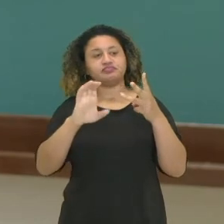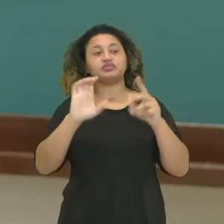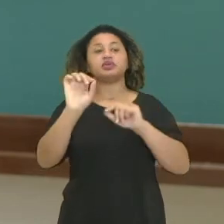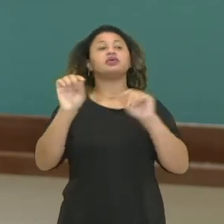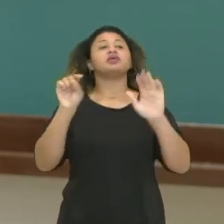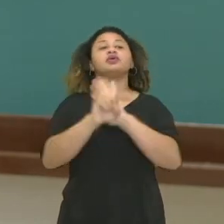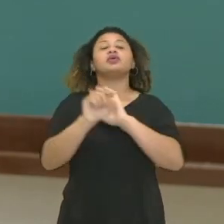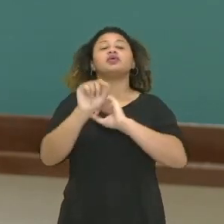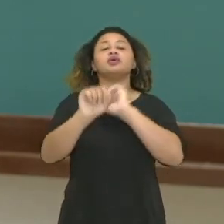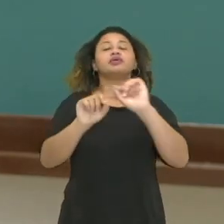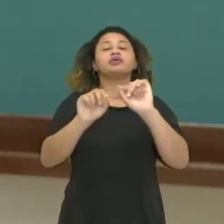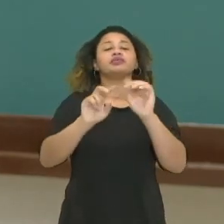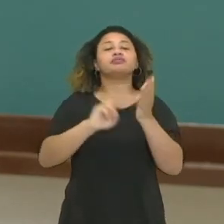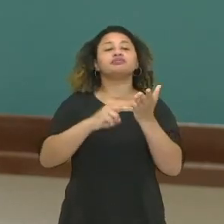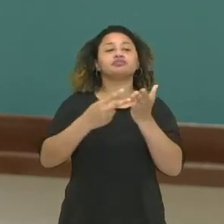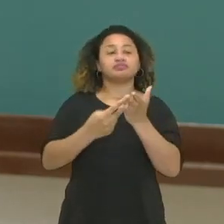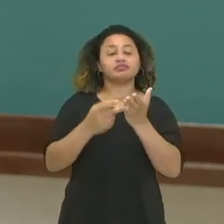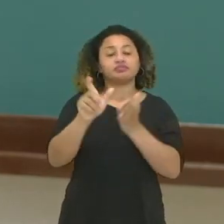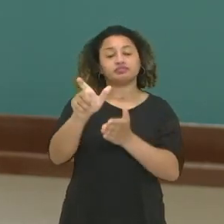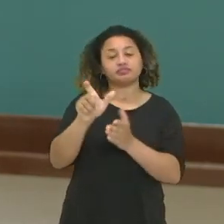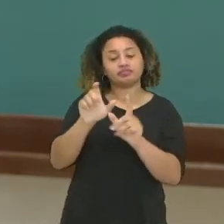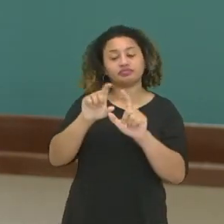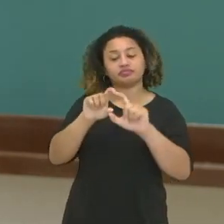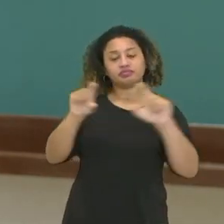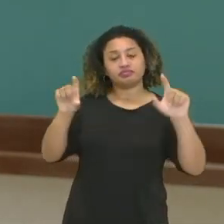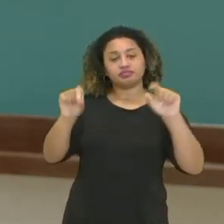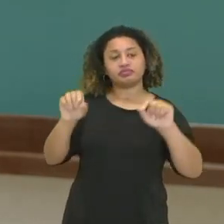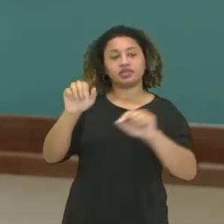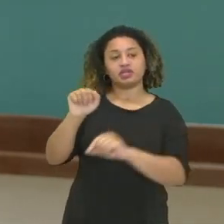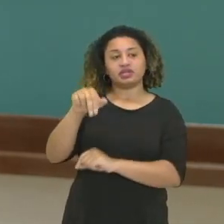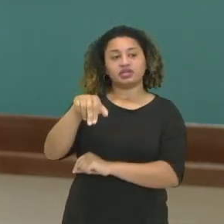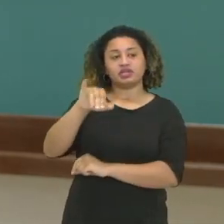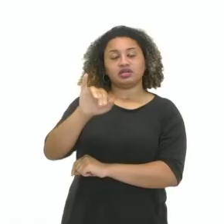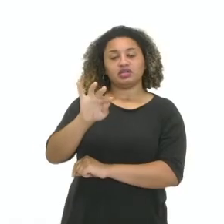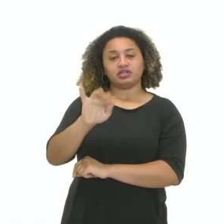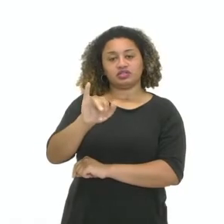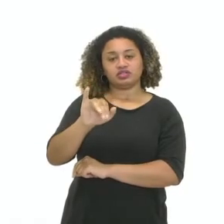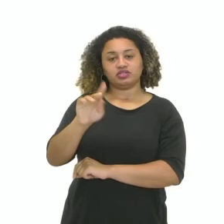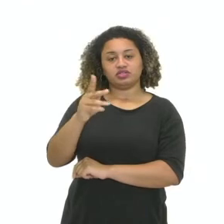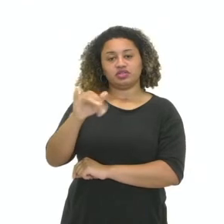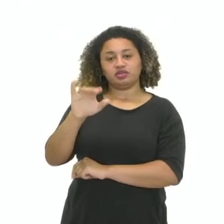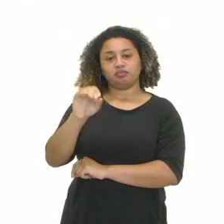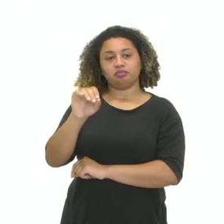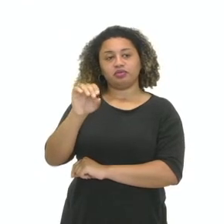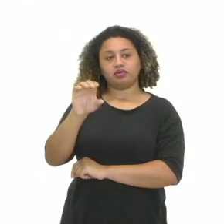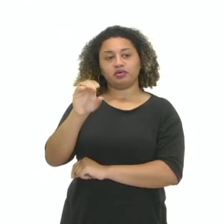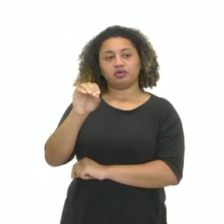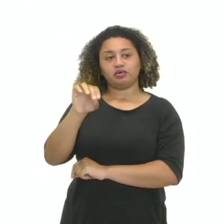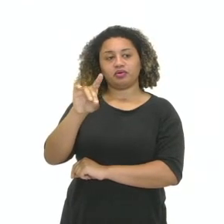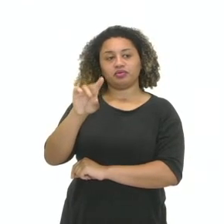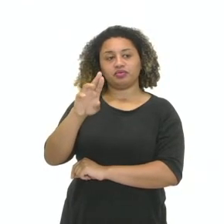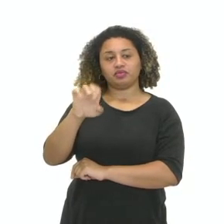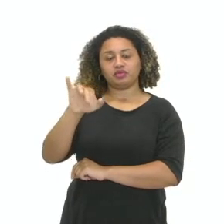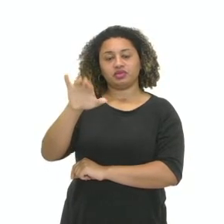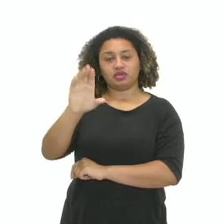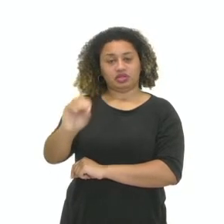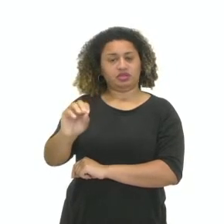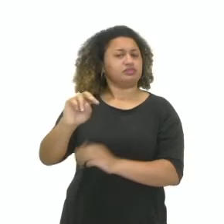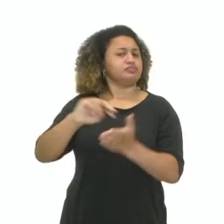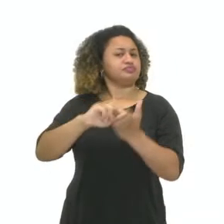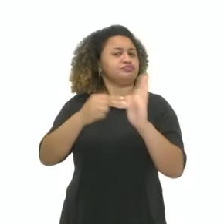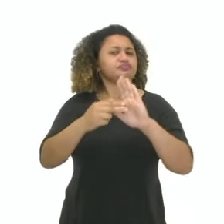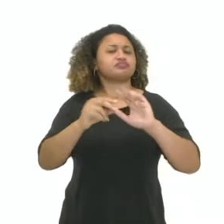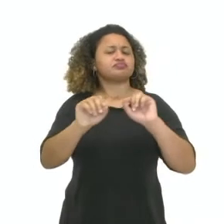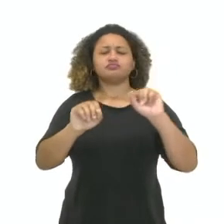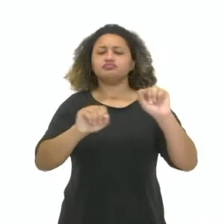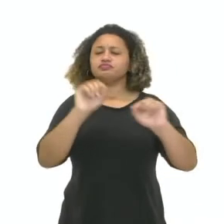traduz a expressão anti-hipocondríaco que aparece no segundo parágrafo. Então, a ideia fixa do narrador era de